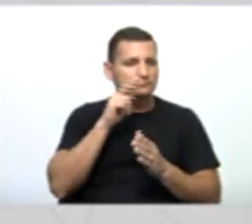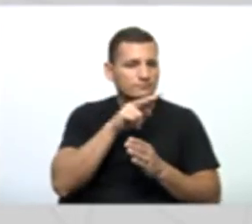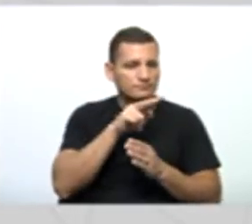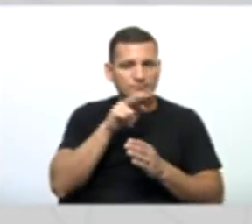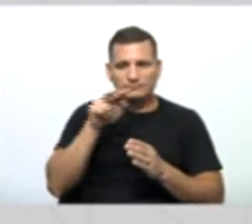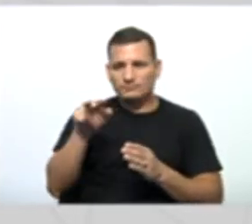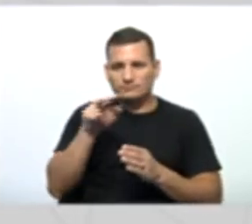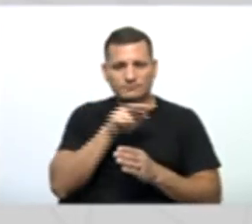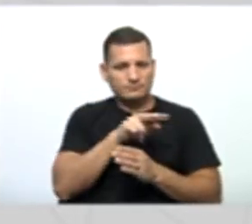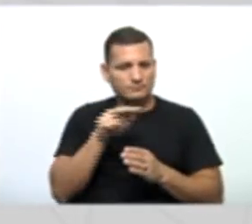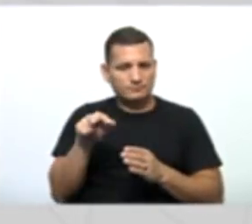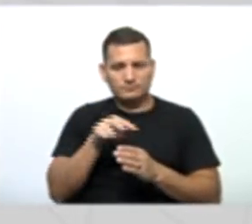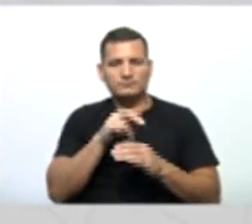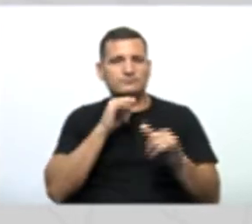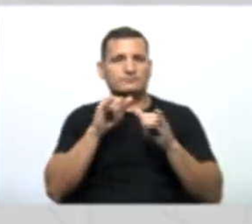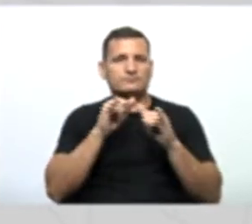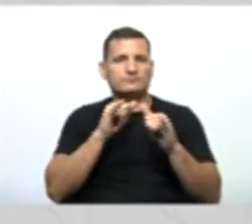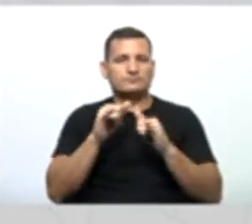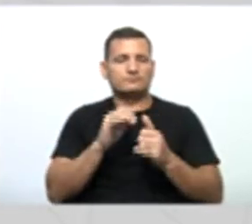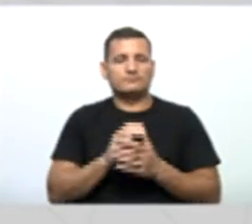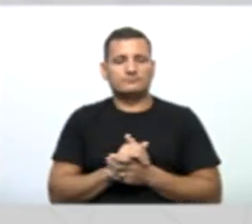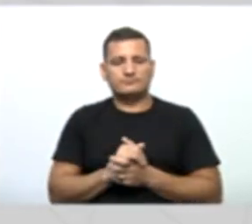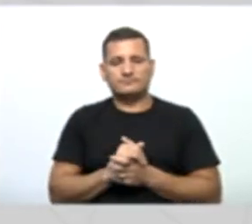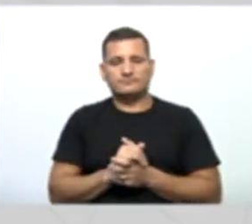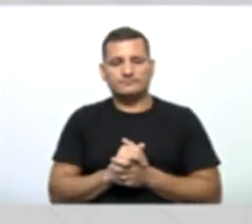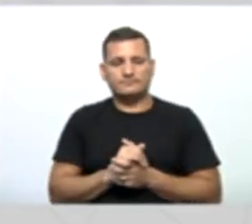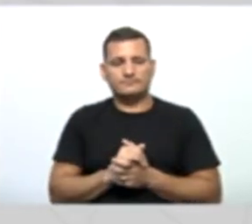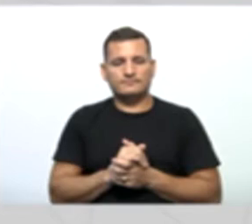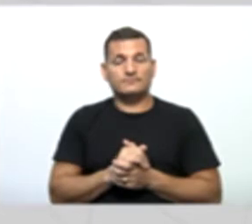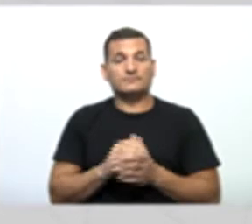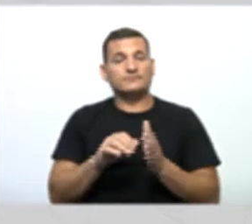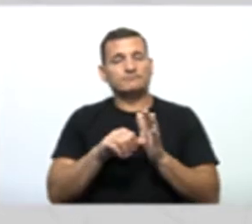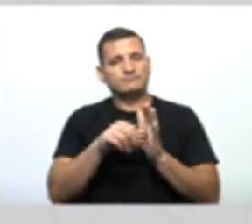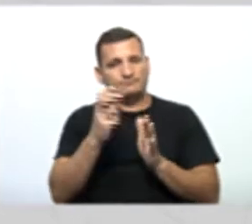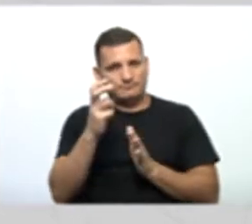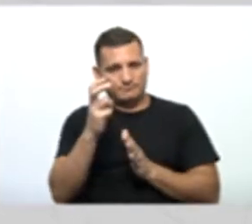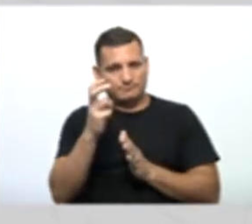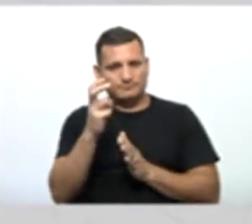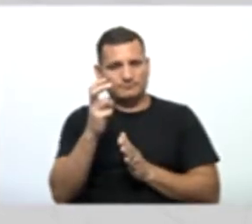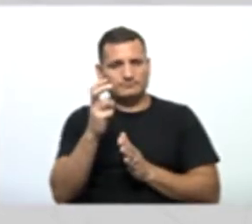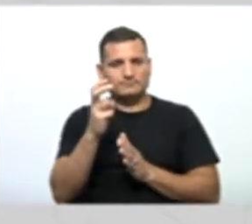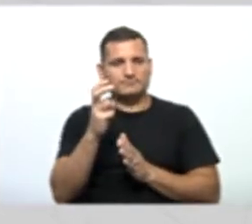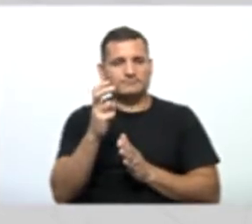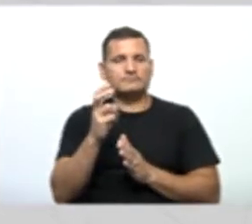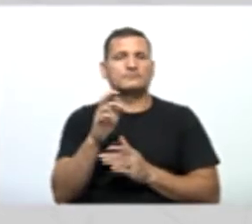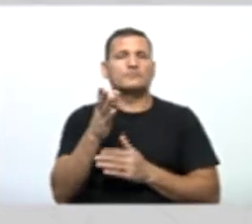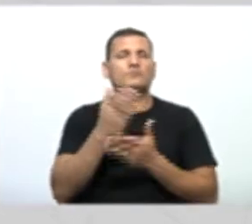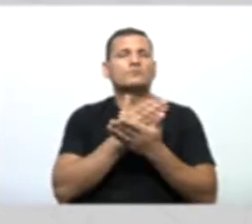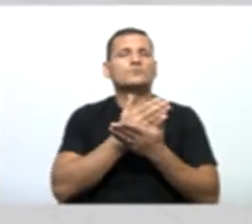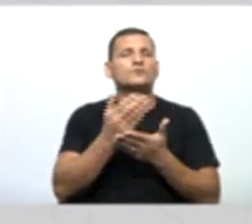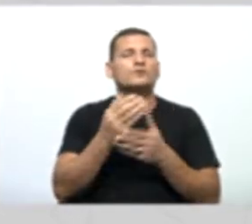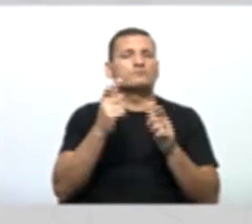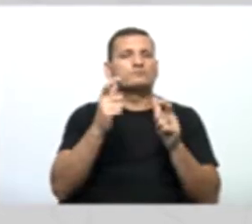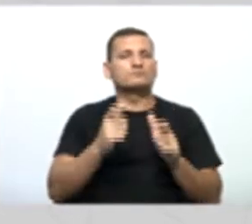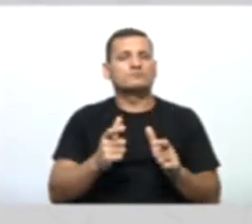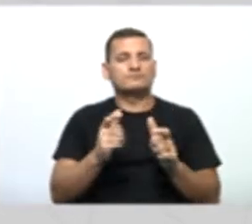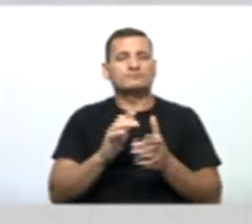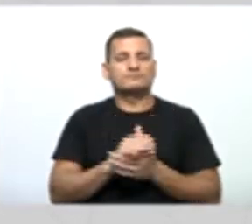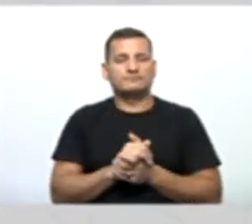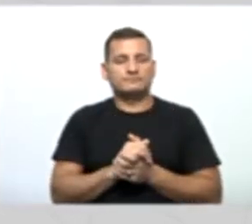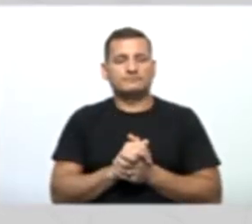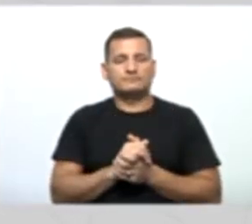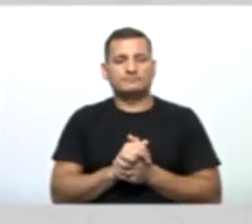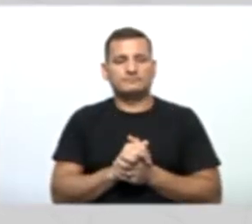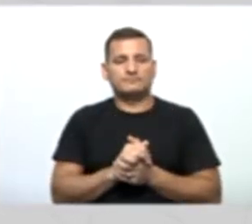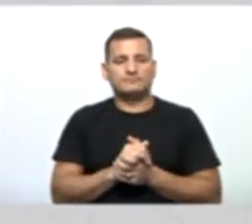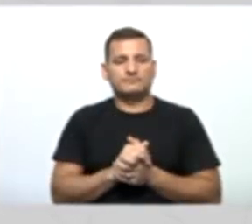acessar toda a informação? Né, como a gente falou, foram 5 vezes. Né? Por onde começar? Essa é a pergunta.